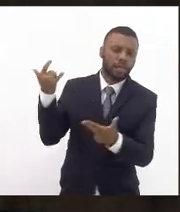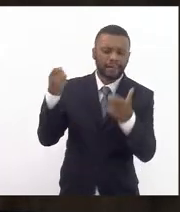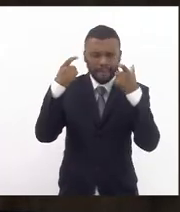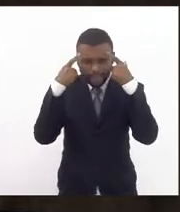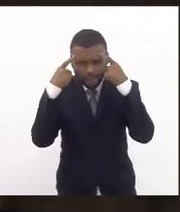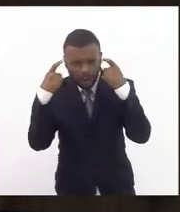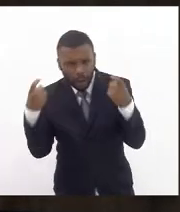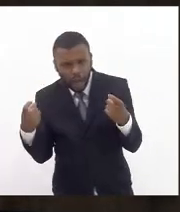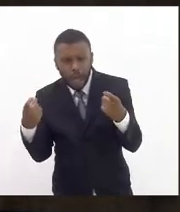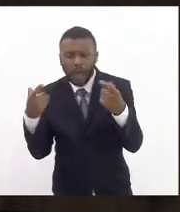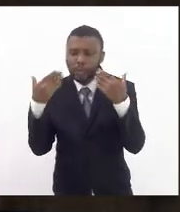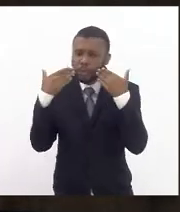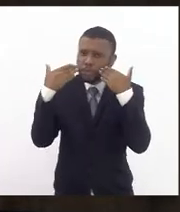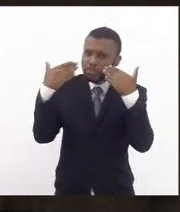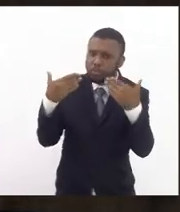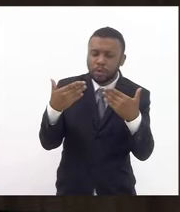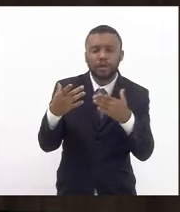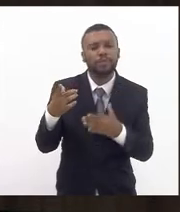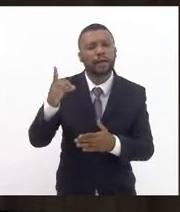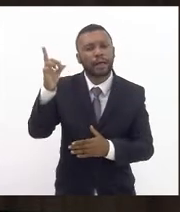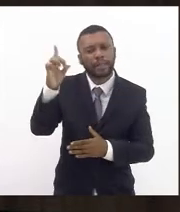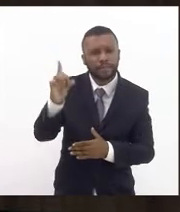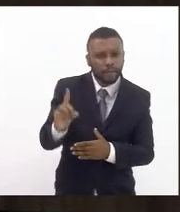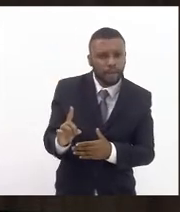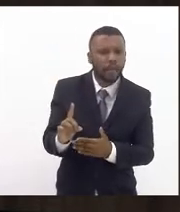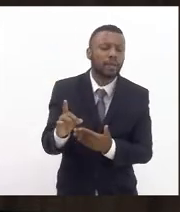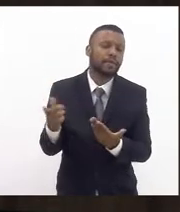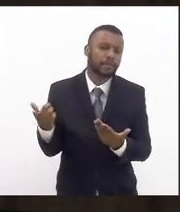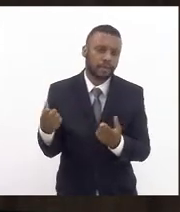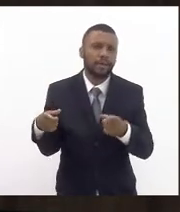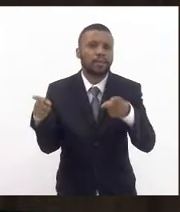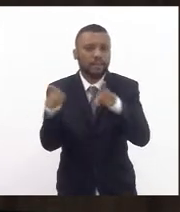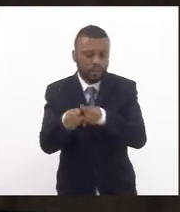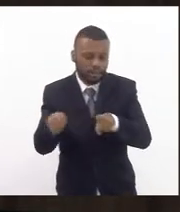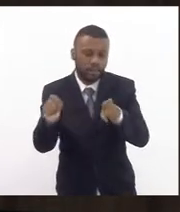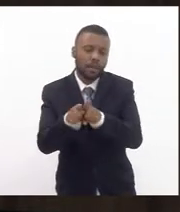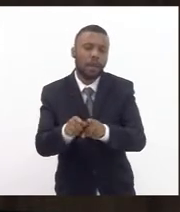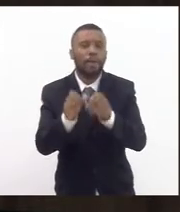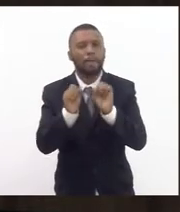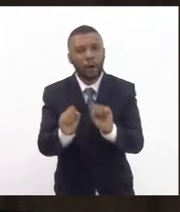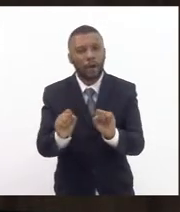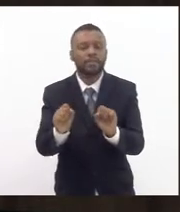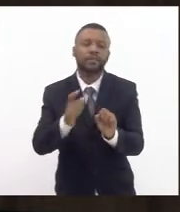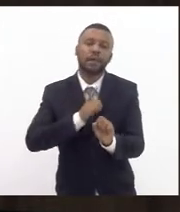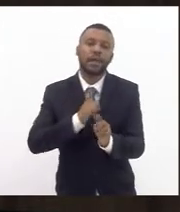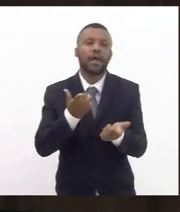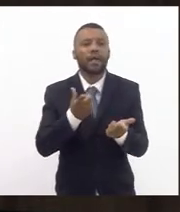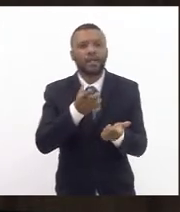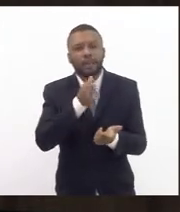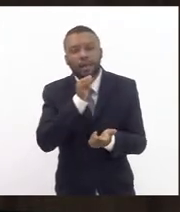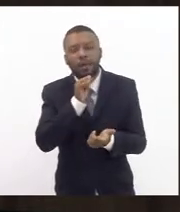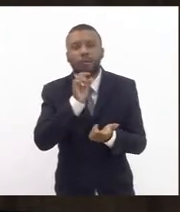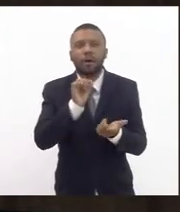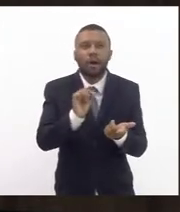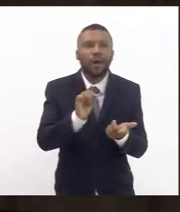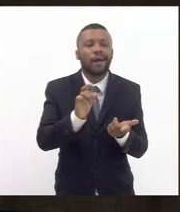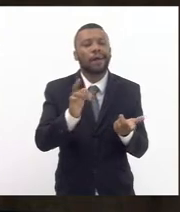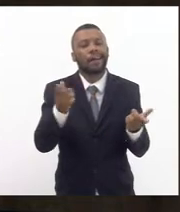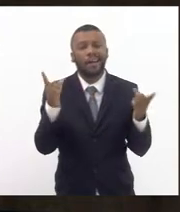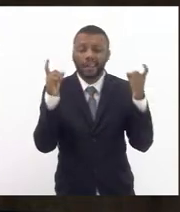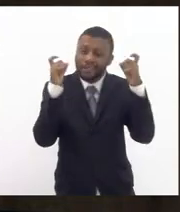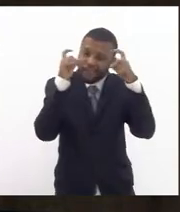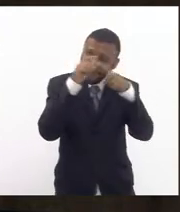ao dispor de uma deficiência, também têm a dificuldade em prestar